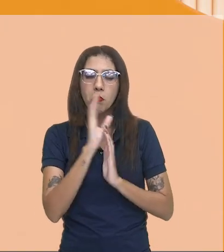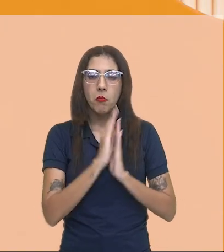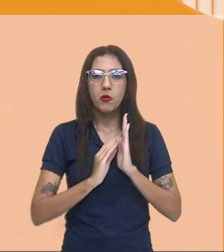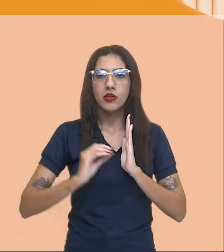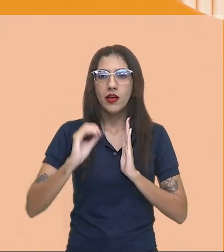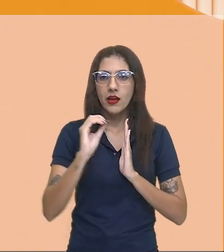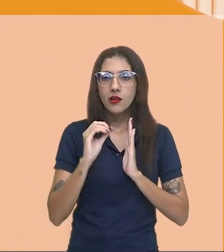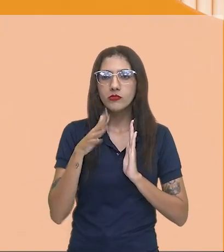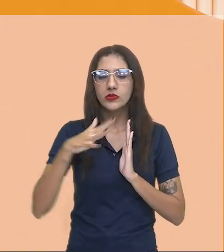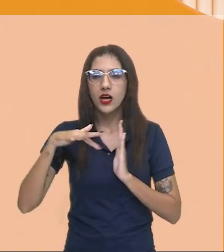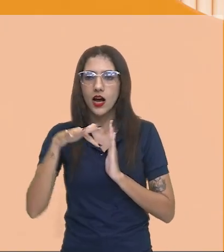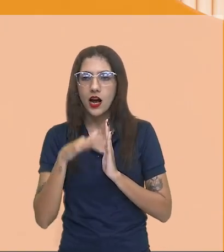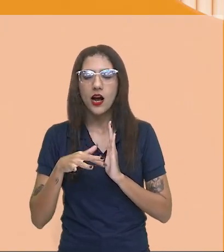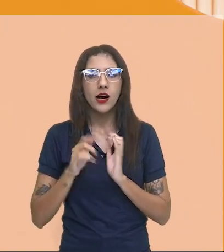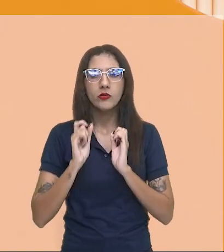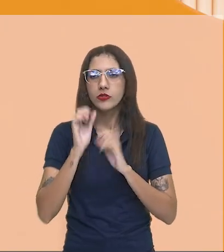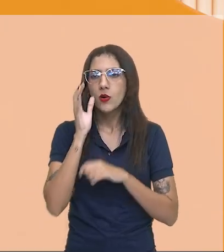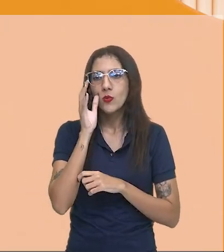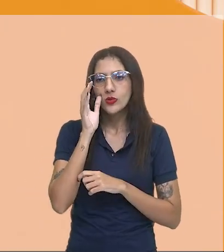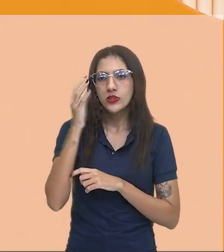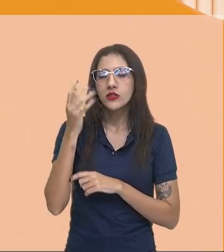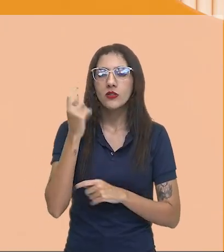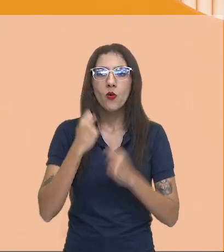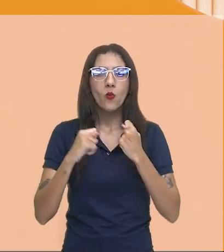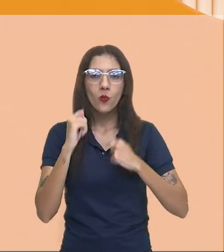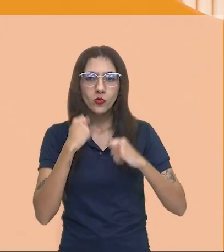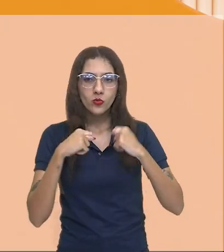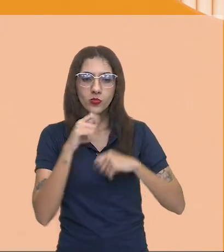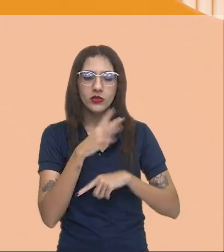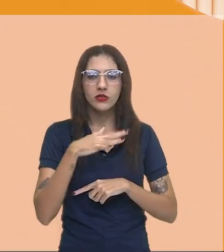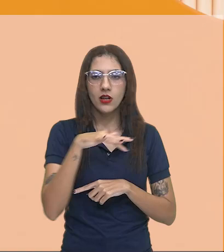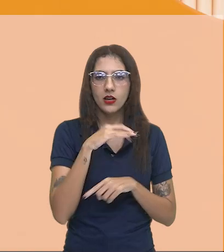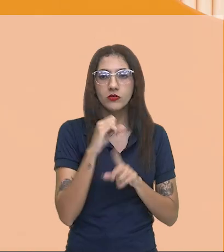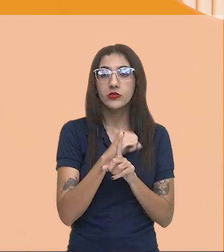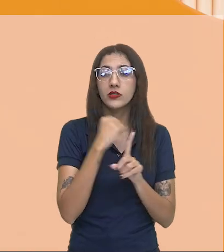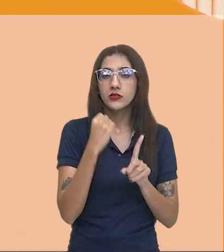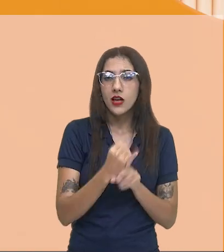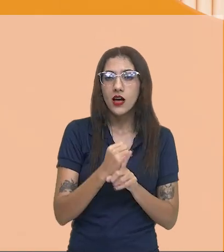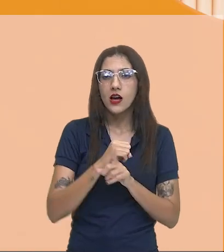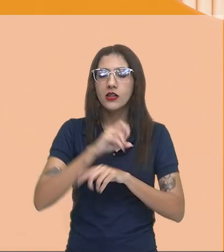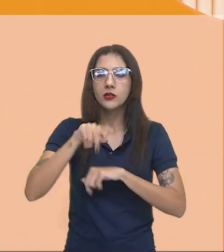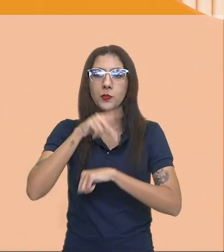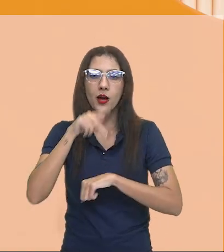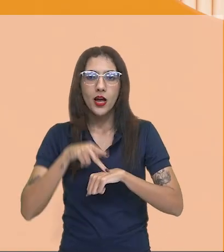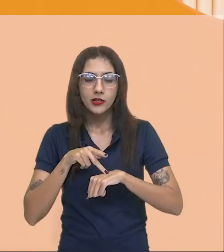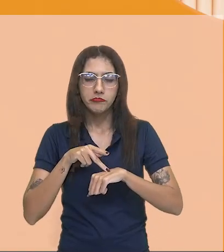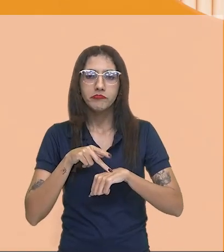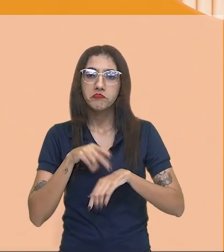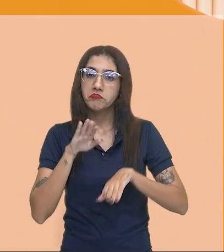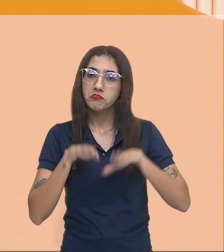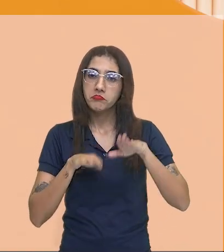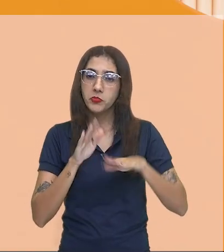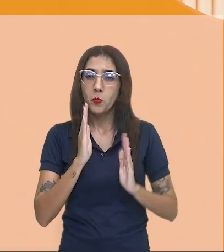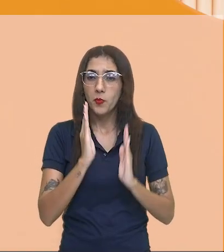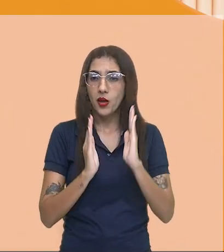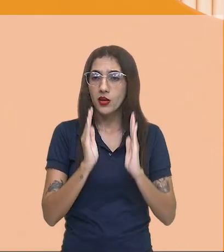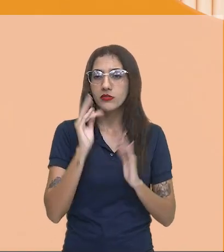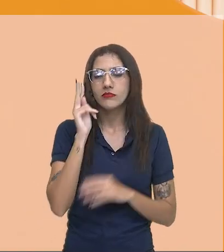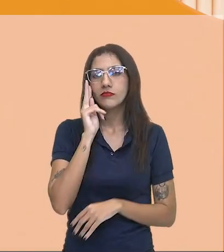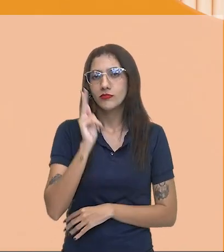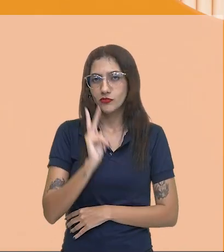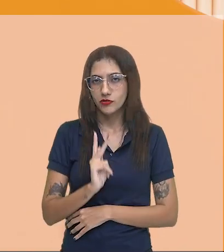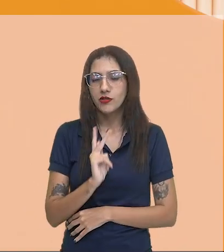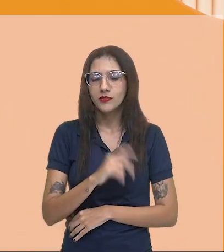pela situação econômica que se encontra aquela sociedade, aquele país, num determinado momento de sua história.